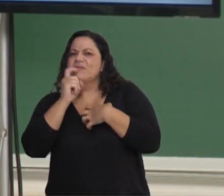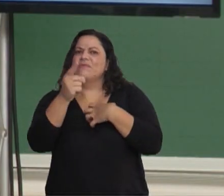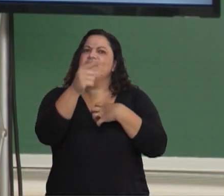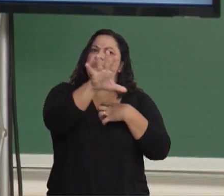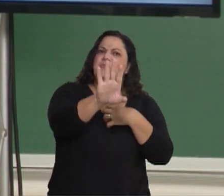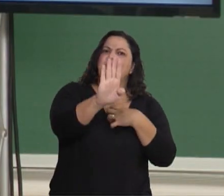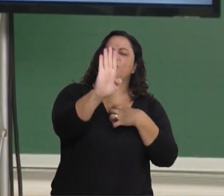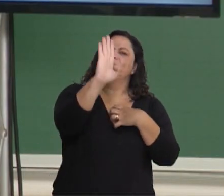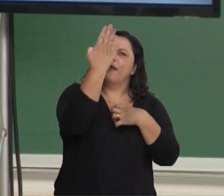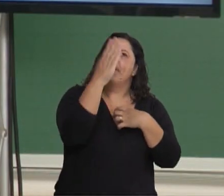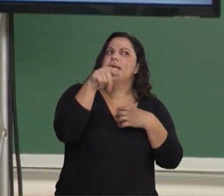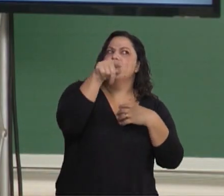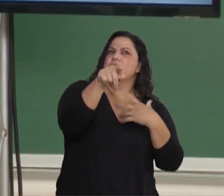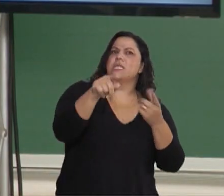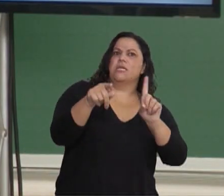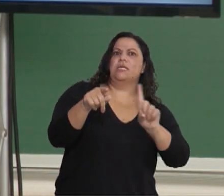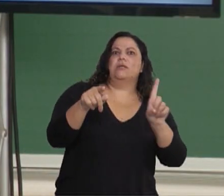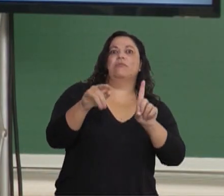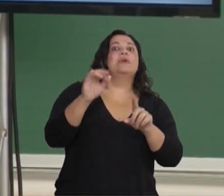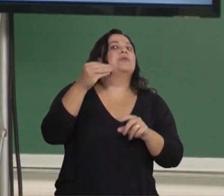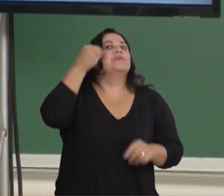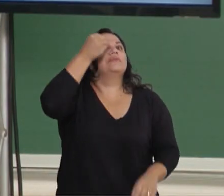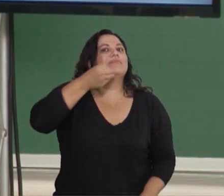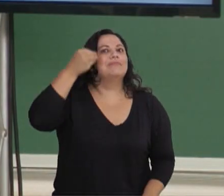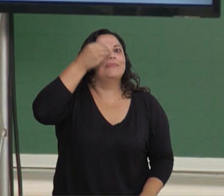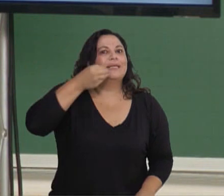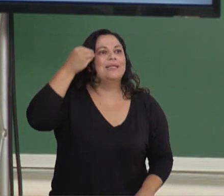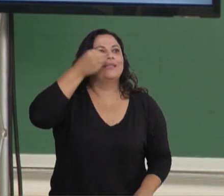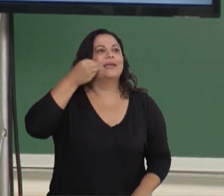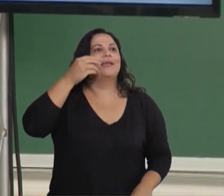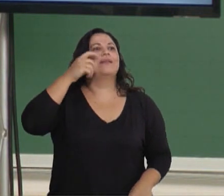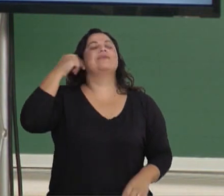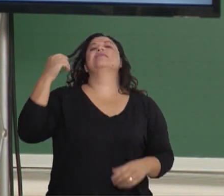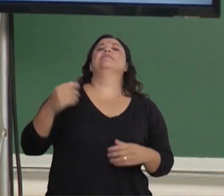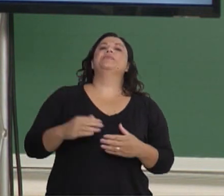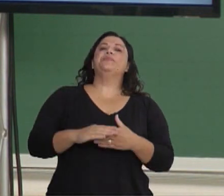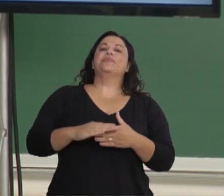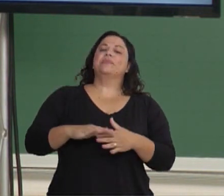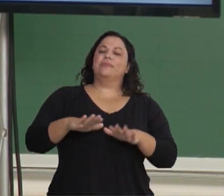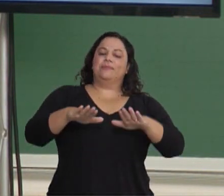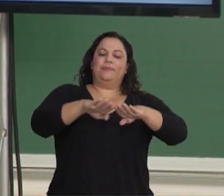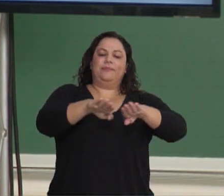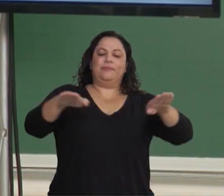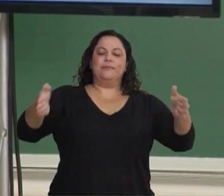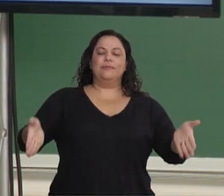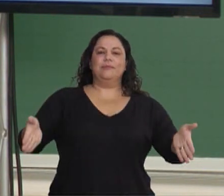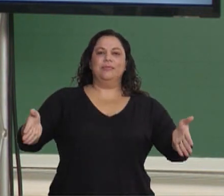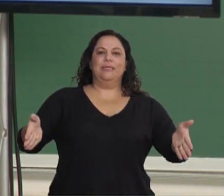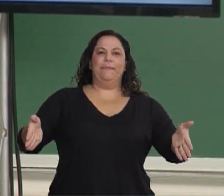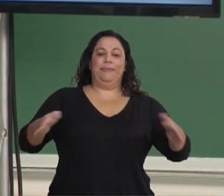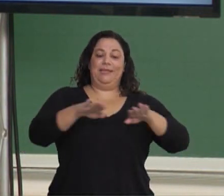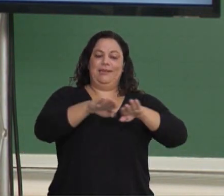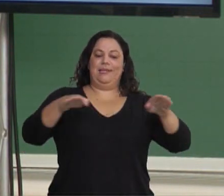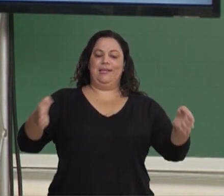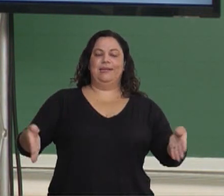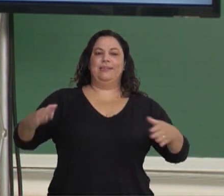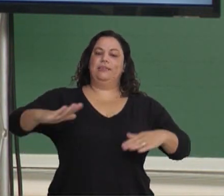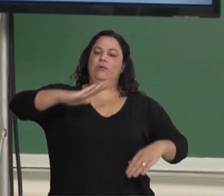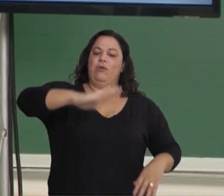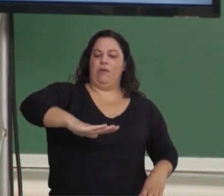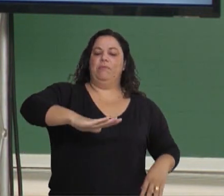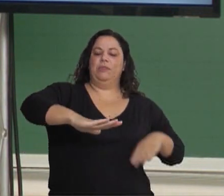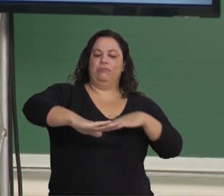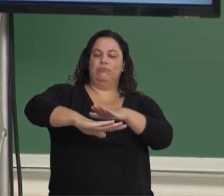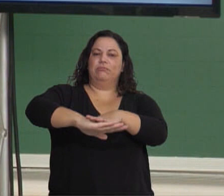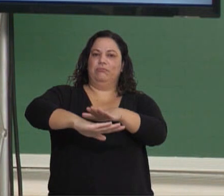na sua casa é colocar uma das suas mãos sobre a tampa da mesa e a outra mão sua